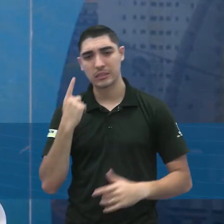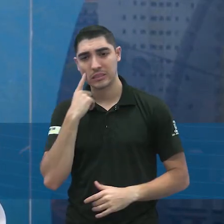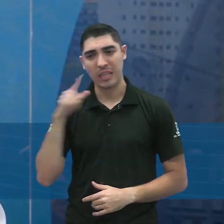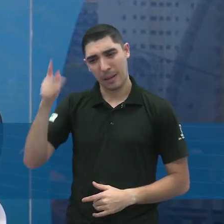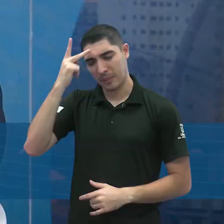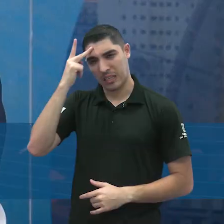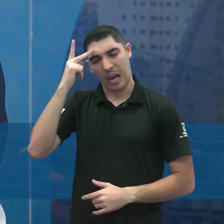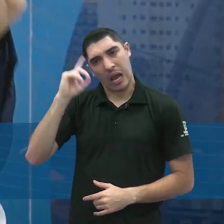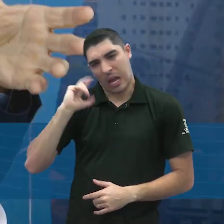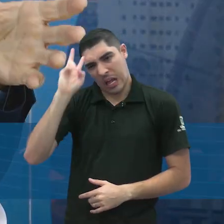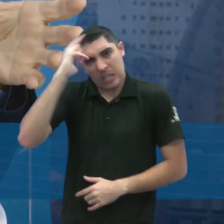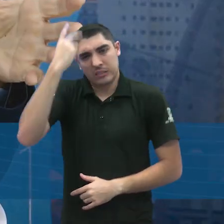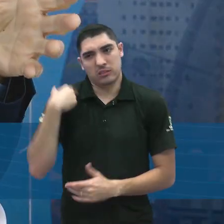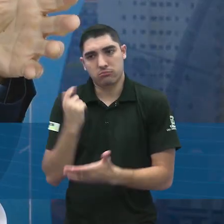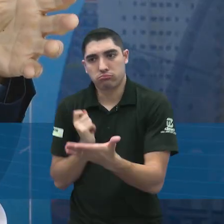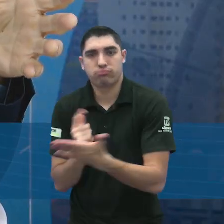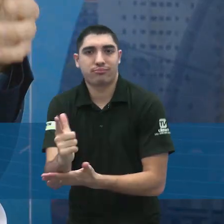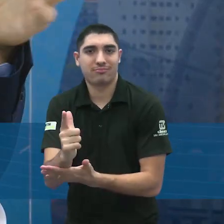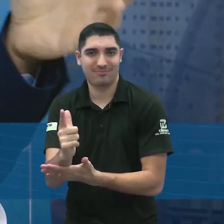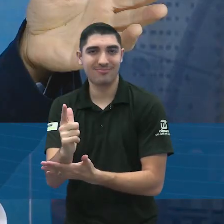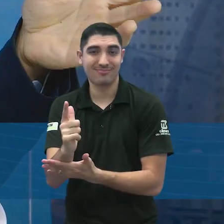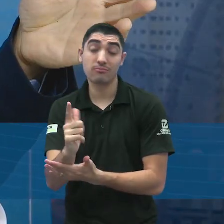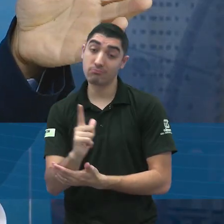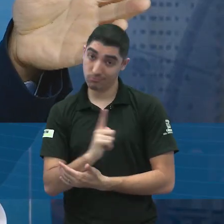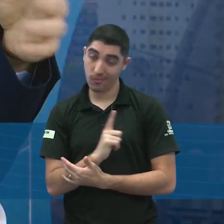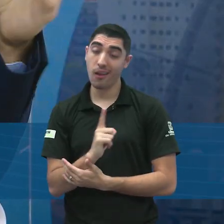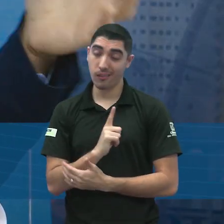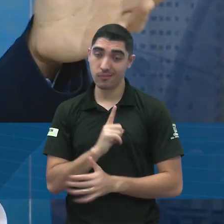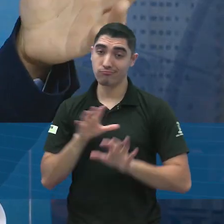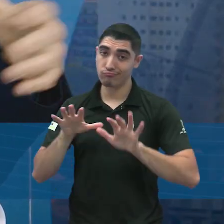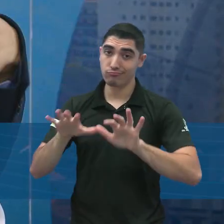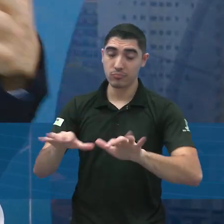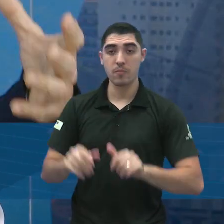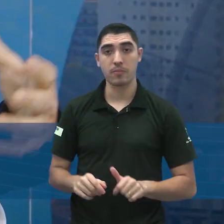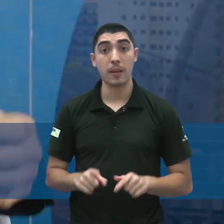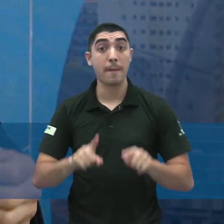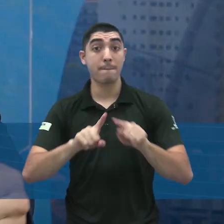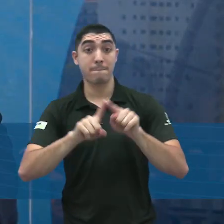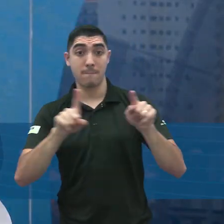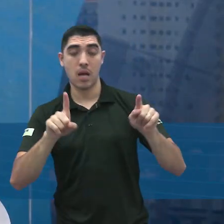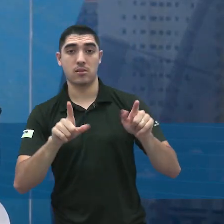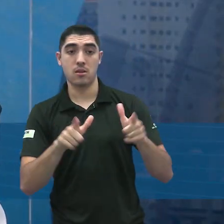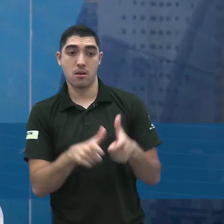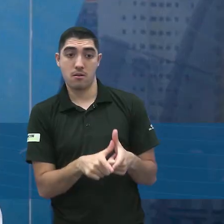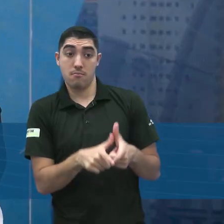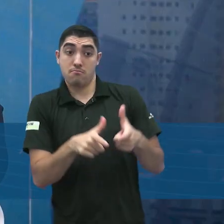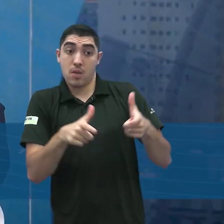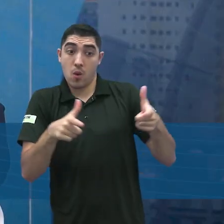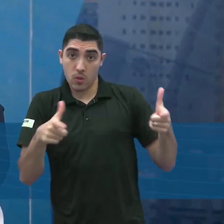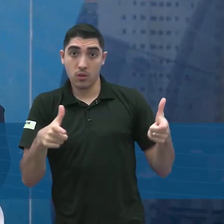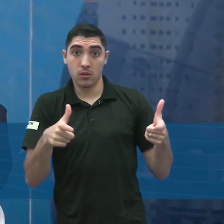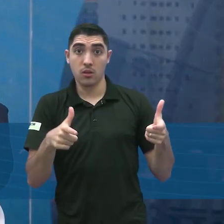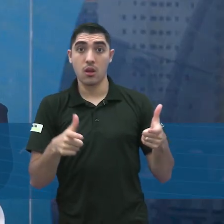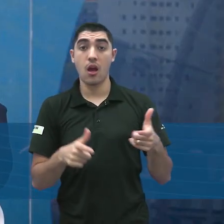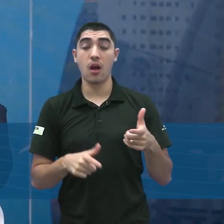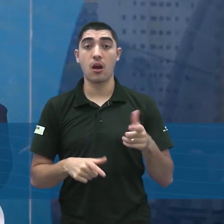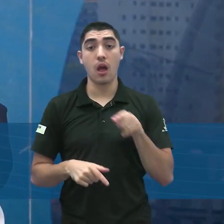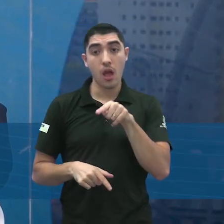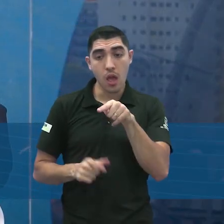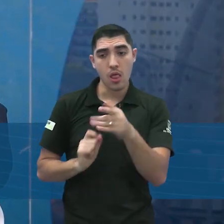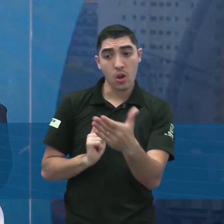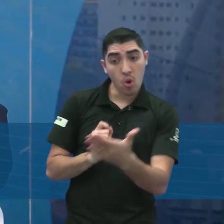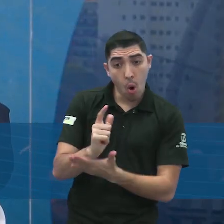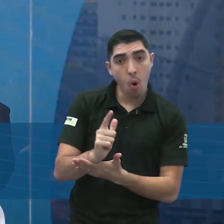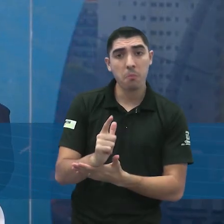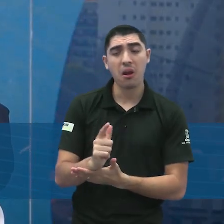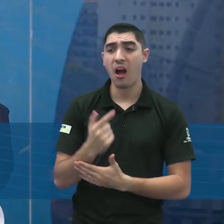por impulso. Uma grande parte do comércio eletrônico, não sei uma grande parte, mas uma parte expressiva, também são compras